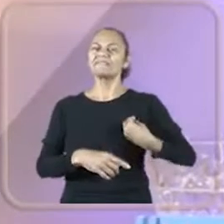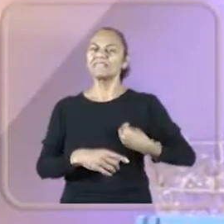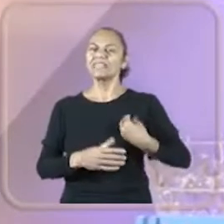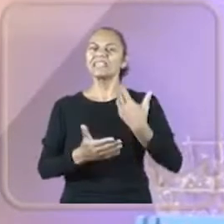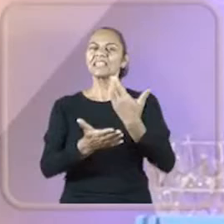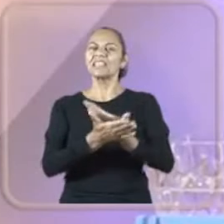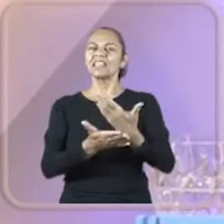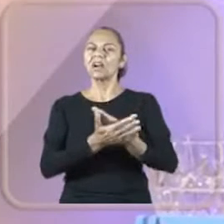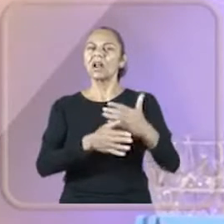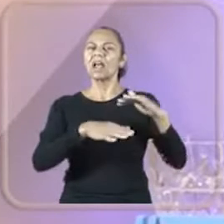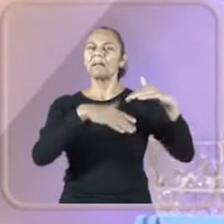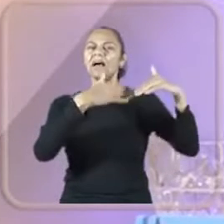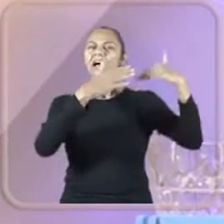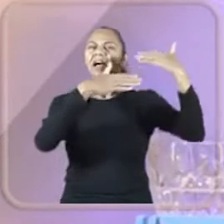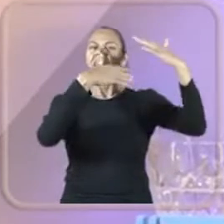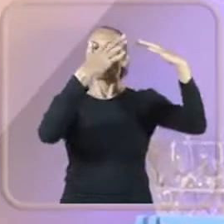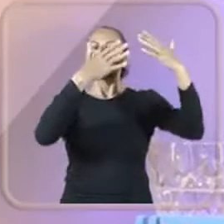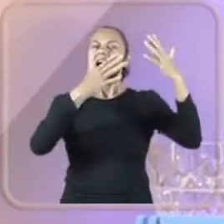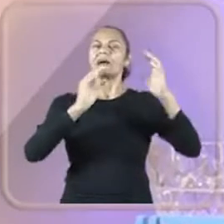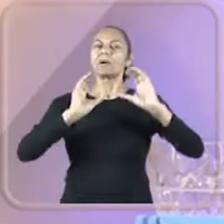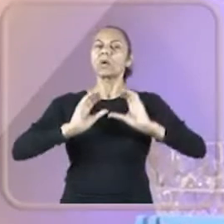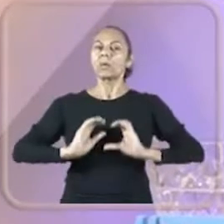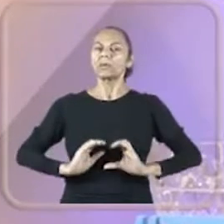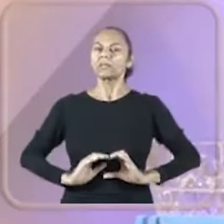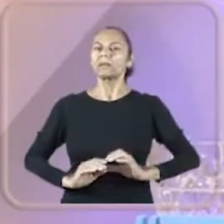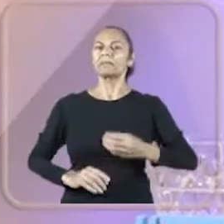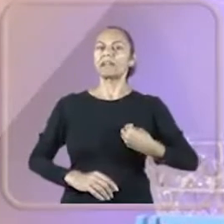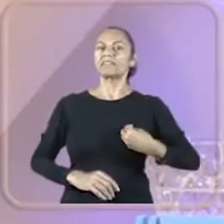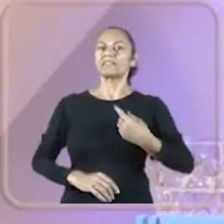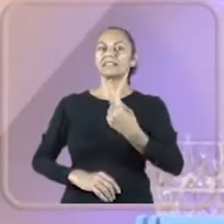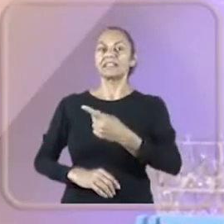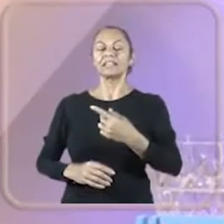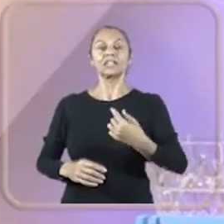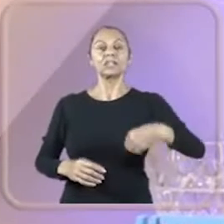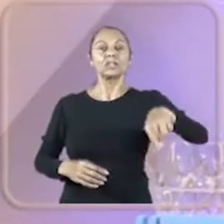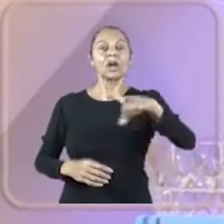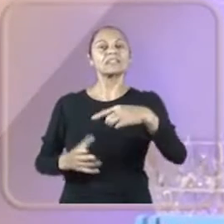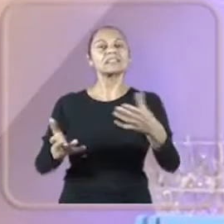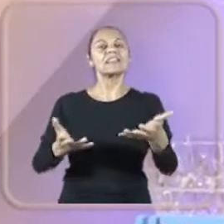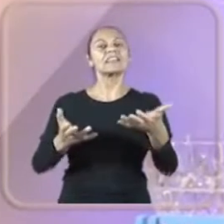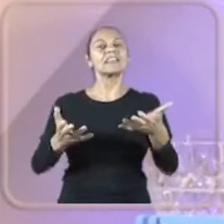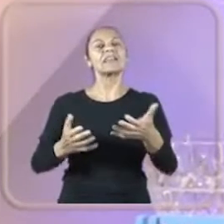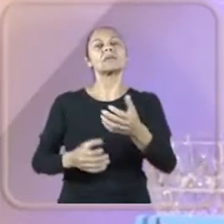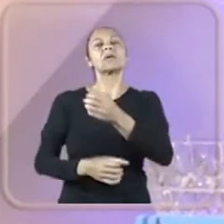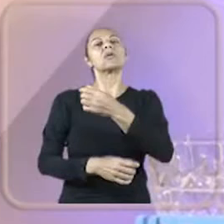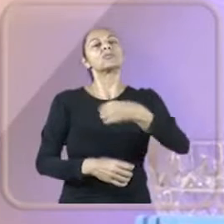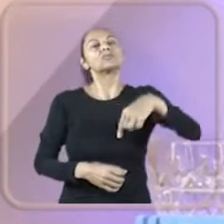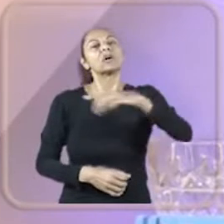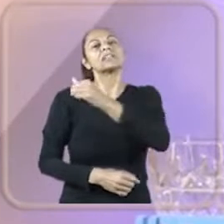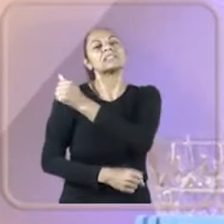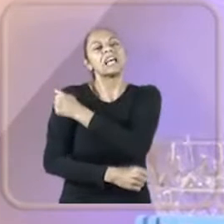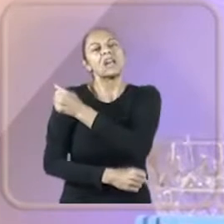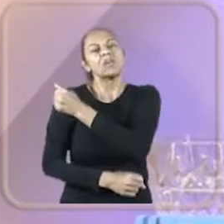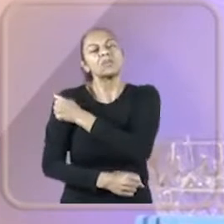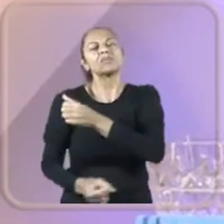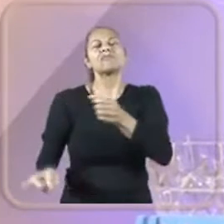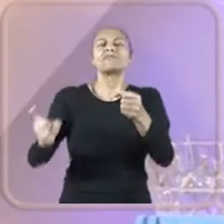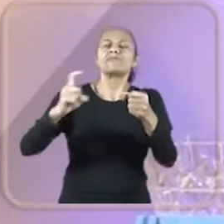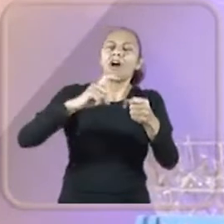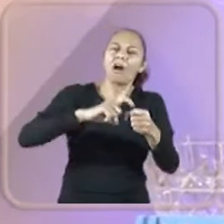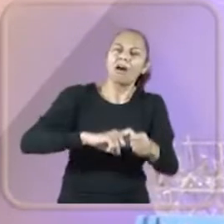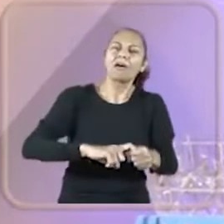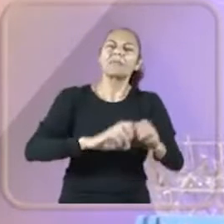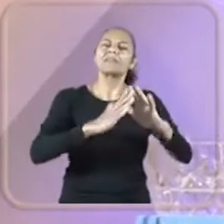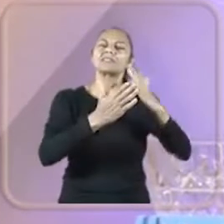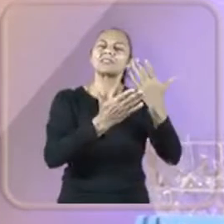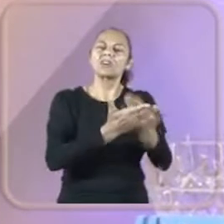sobre a trajetória escolar dele, sobre a personalidade dele. É isso que a gente quer. A gente quer resgatar os nossos alunos, a gente quer que os nossos alunos voltem, que eles